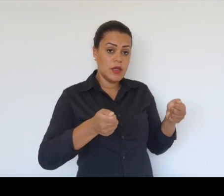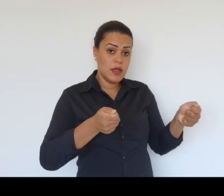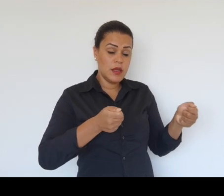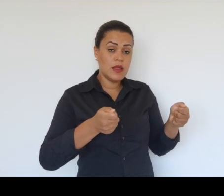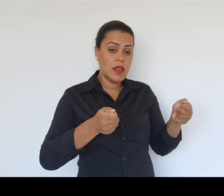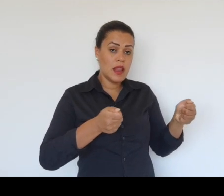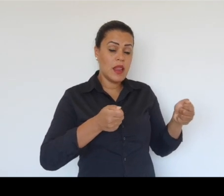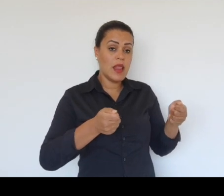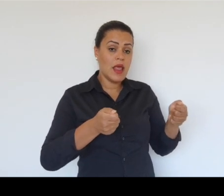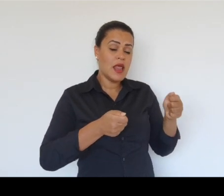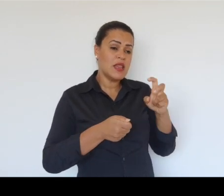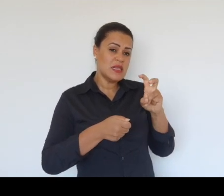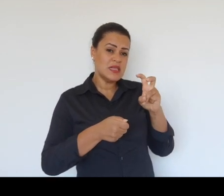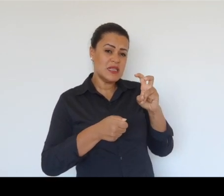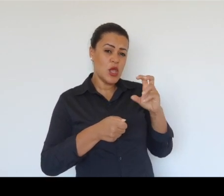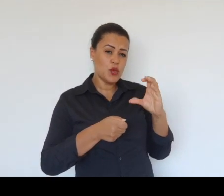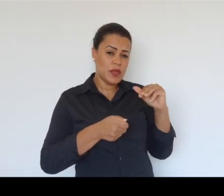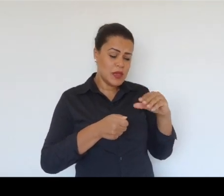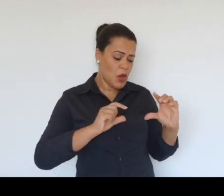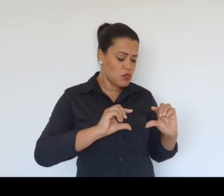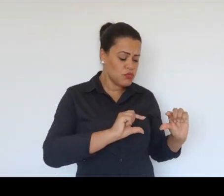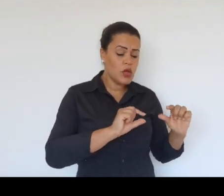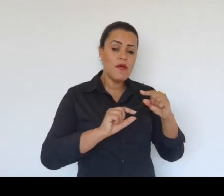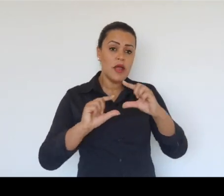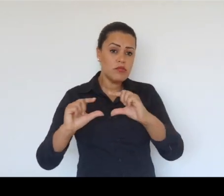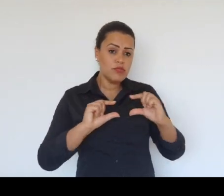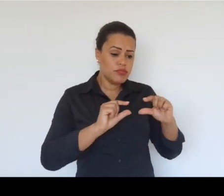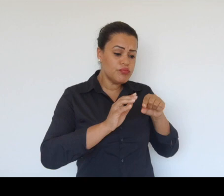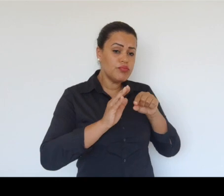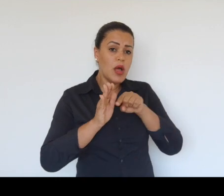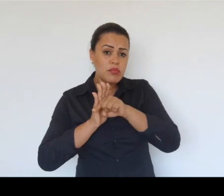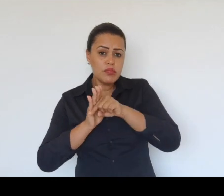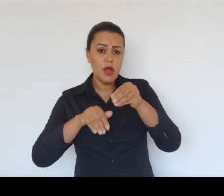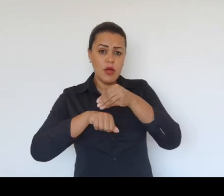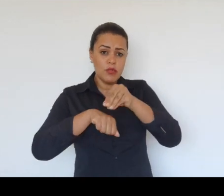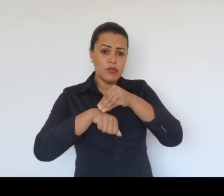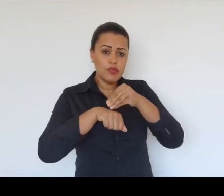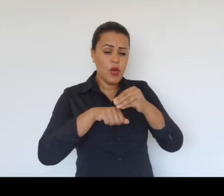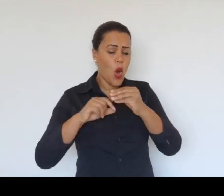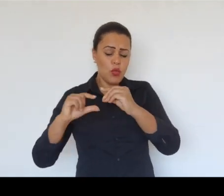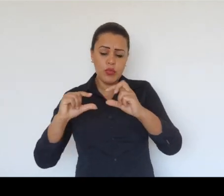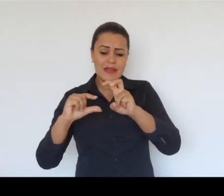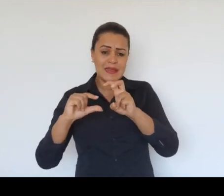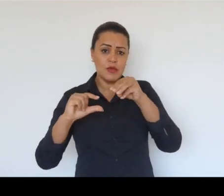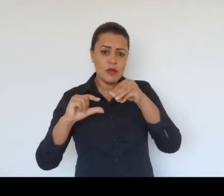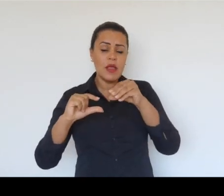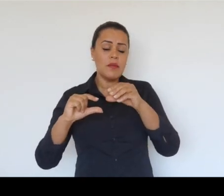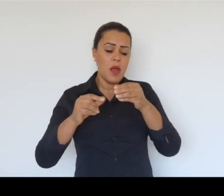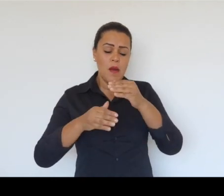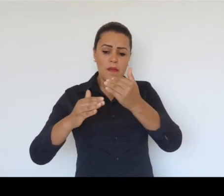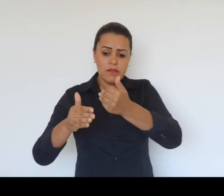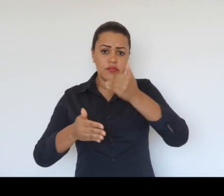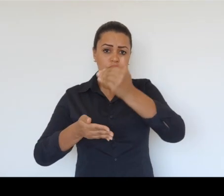descendo em camadas de 5 centímetros e todo o sítio vai ser escavado na mesma proporção, o processo da decapagem que a